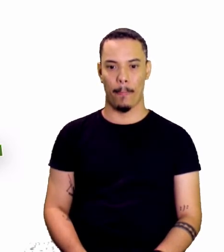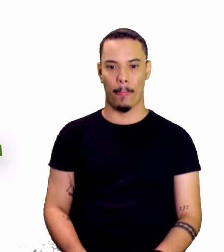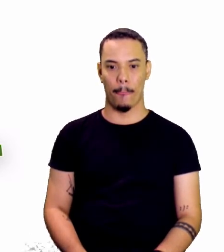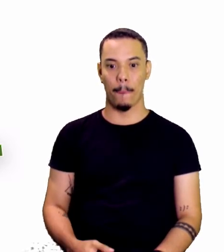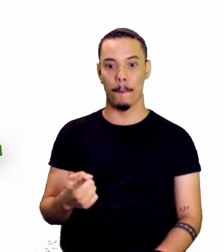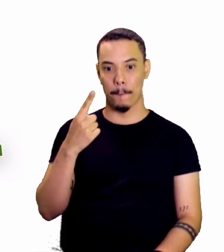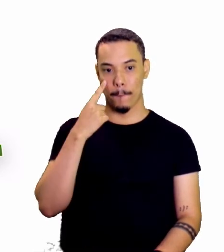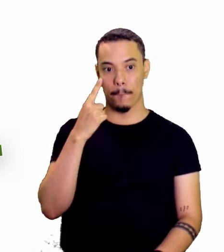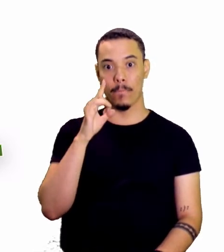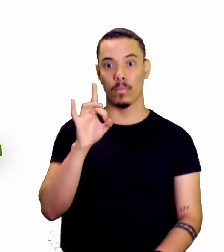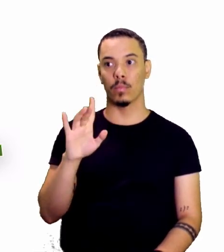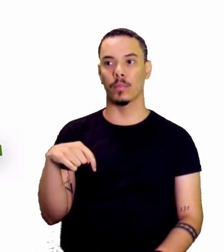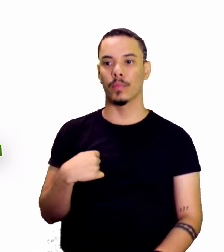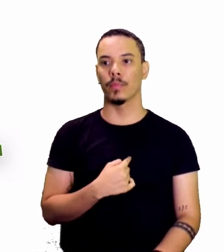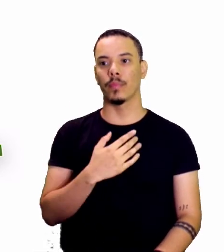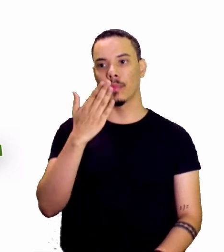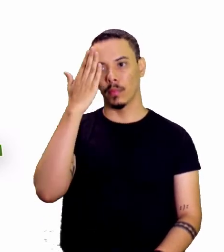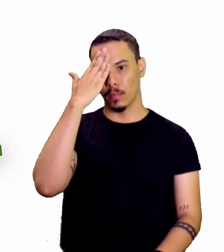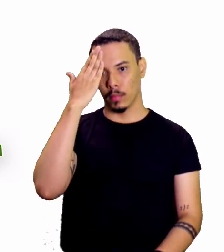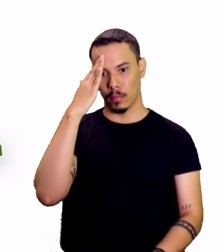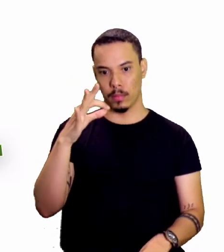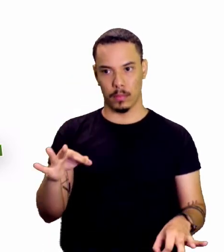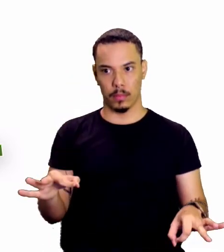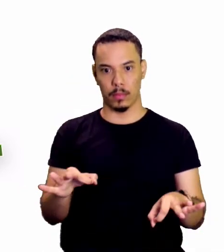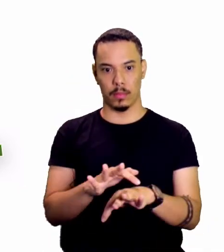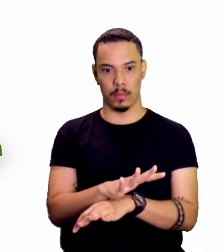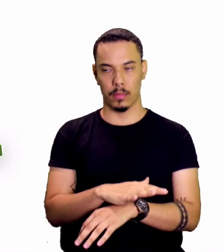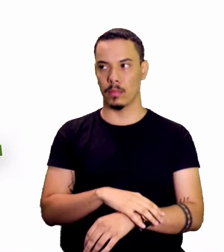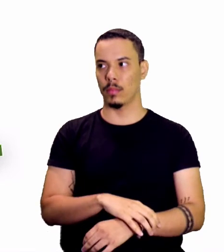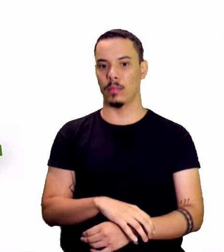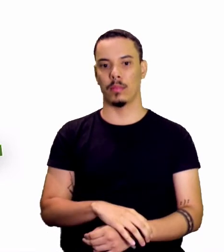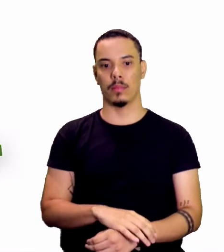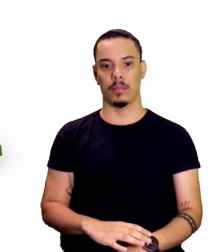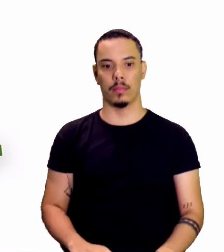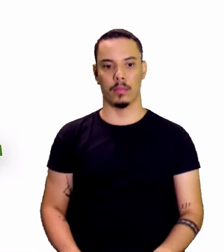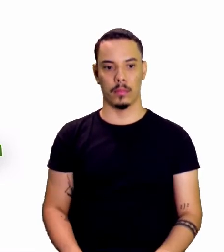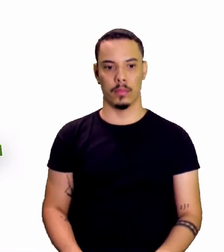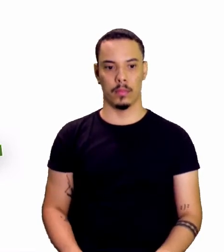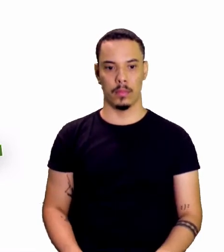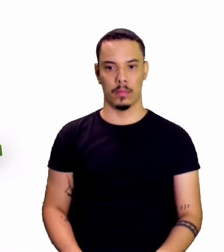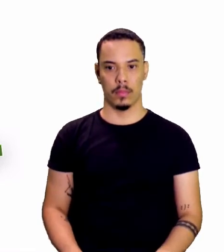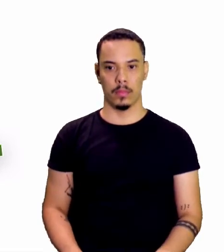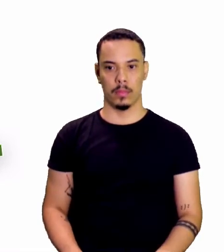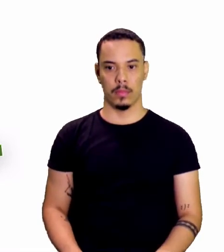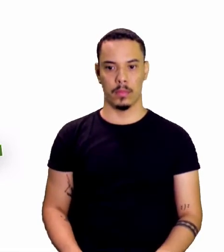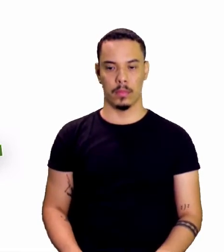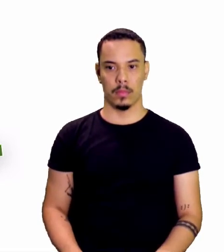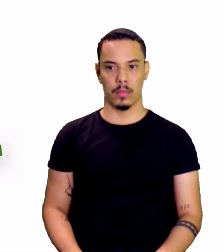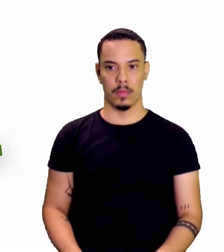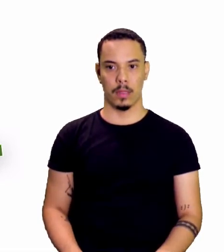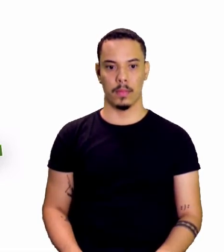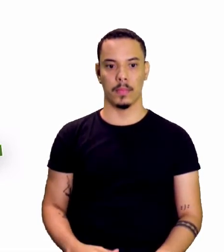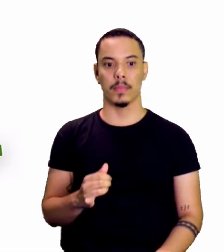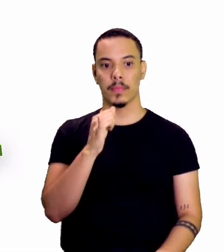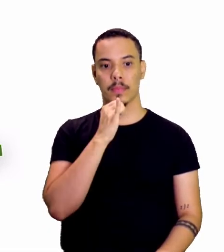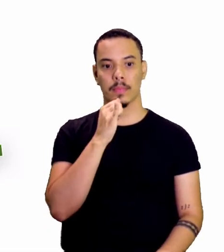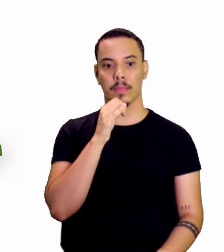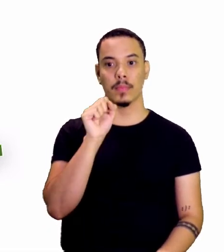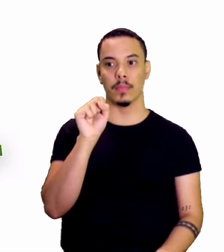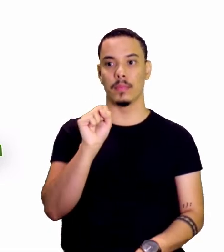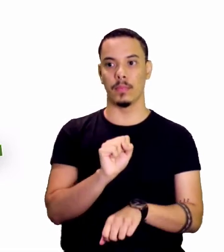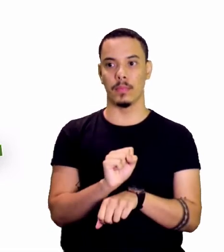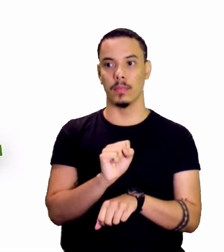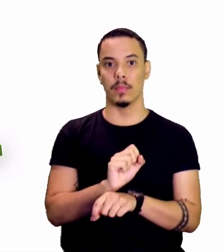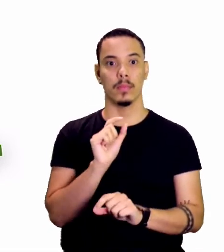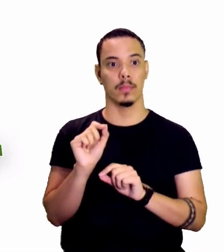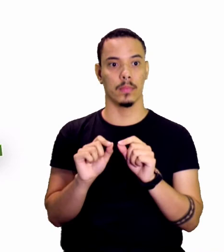e aqui olha só só para gente óculos terminar de fechar nosso desenho aqui ok e por exemplo num instante Oito